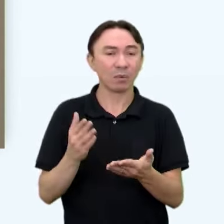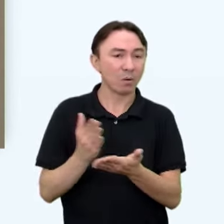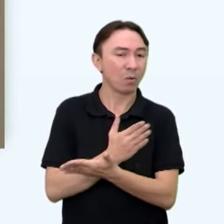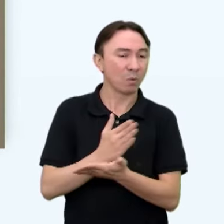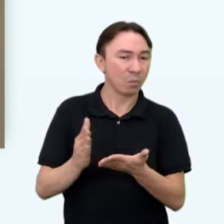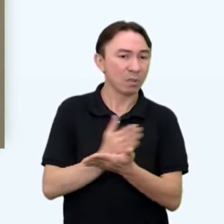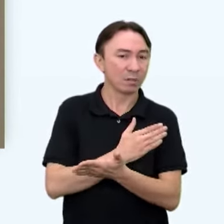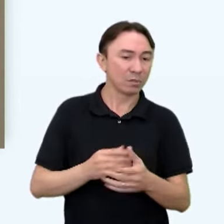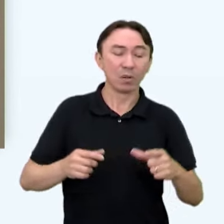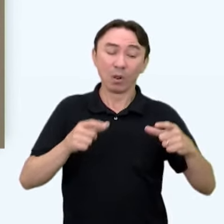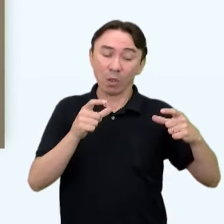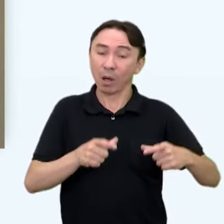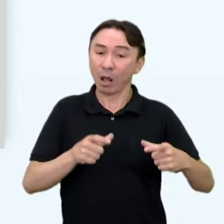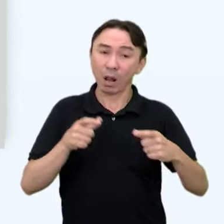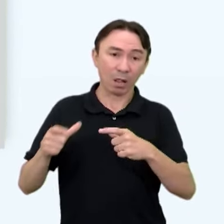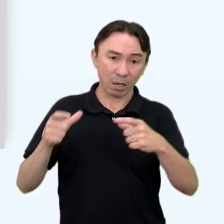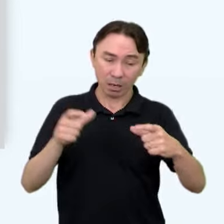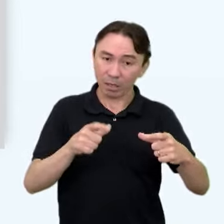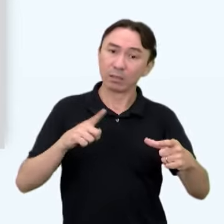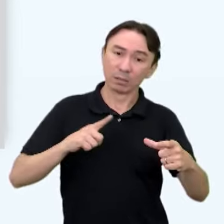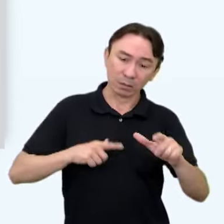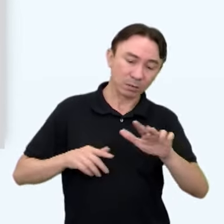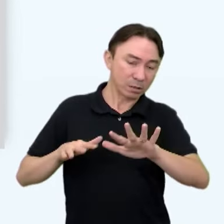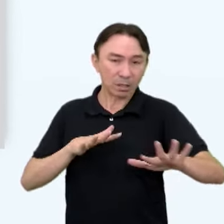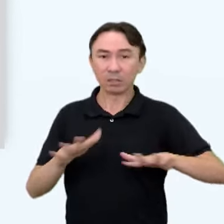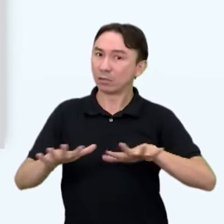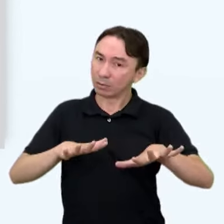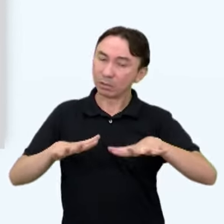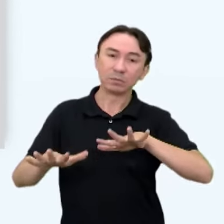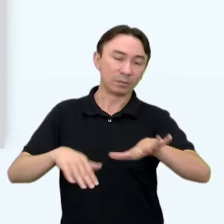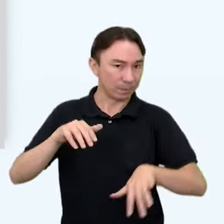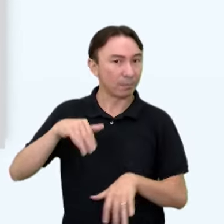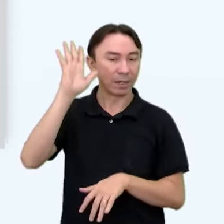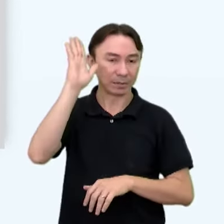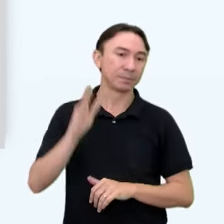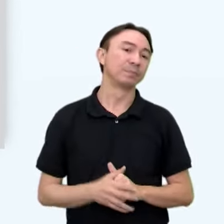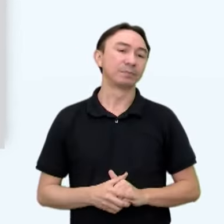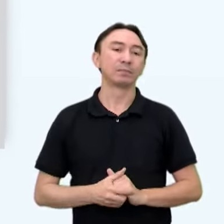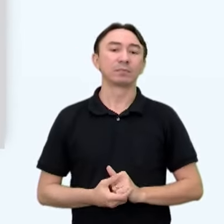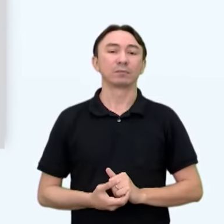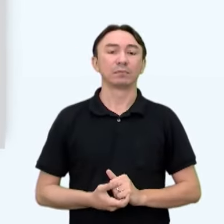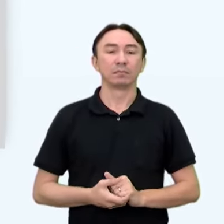os tremores de terra são mais frequentes.